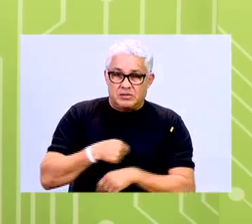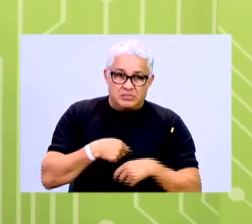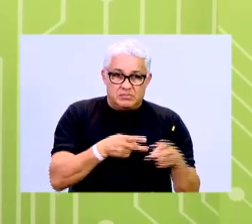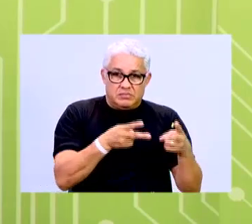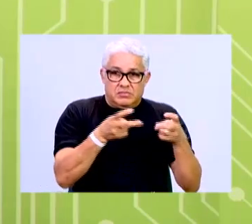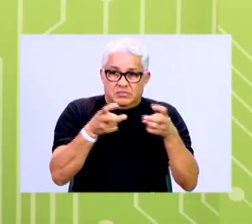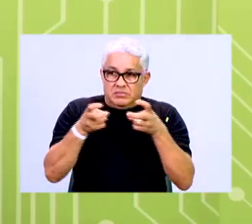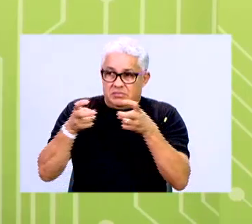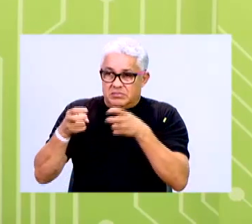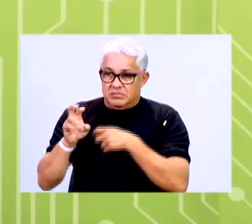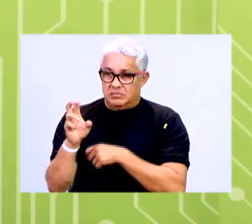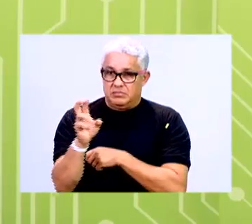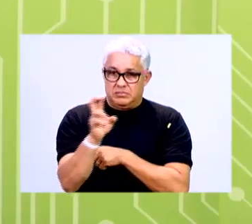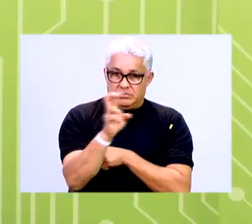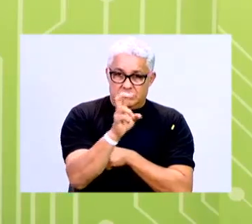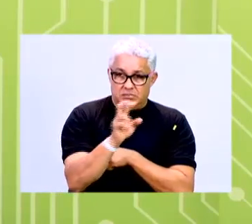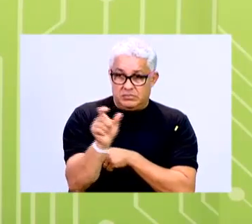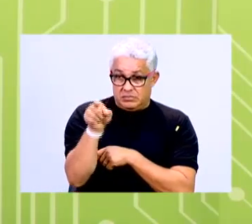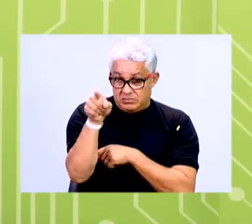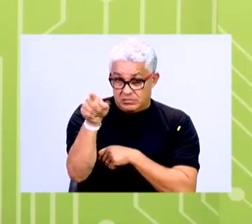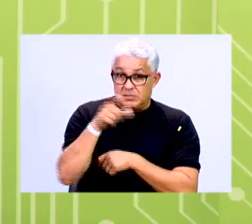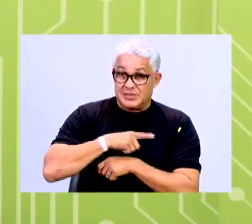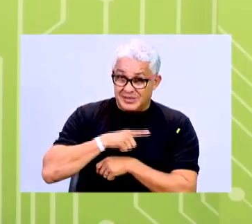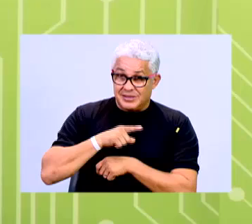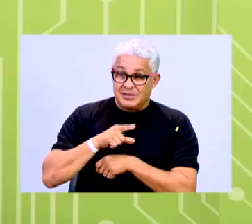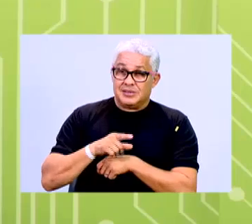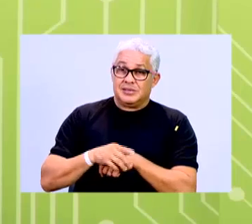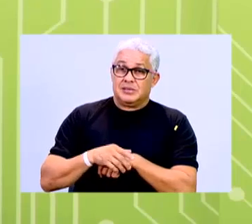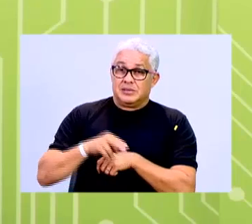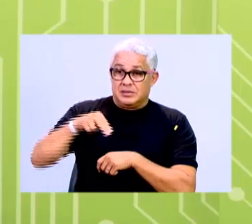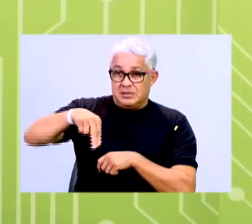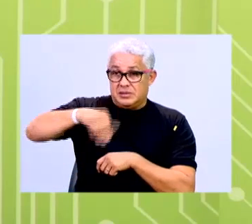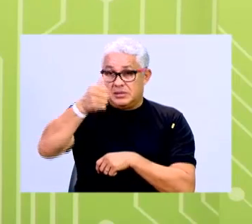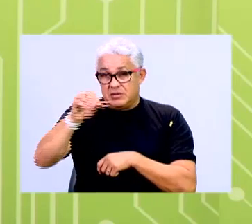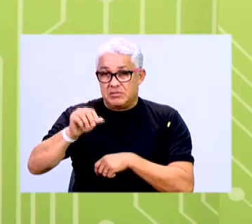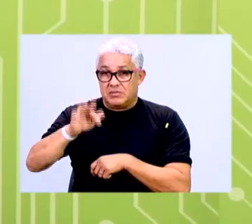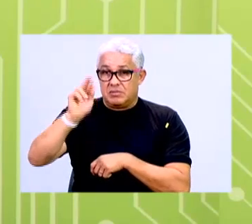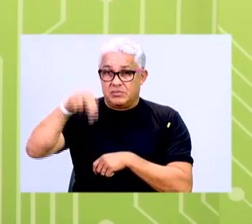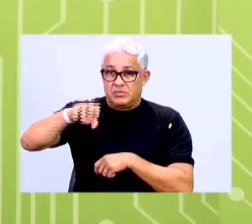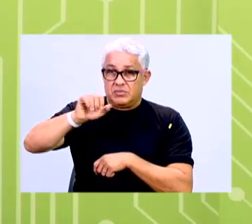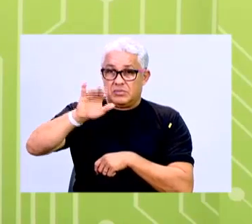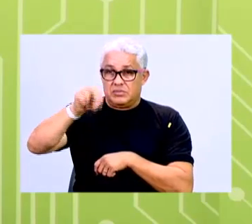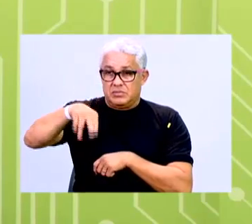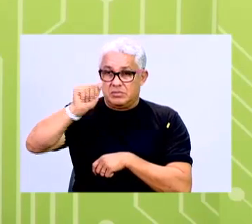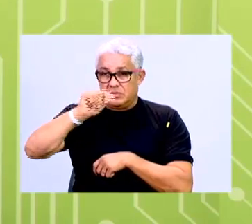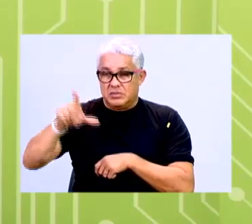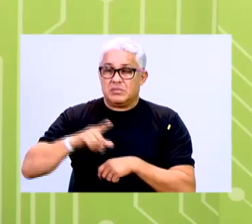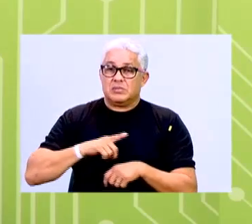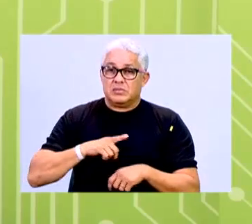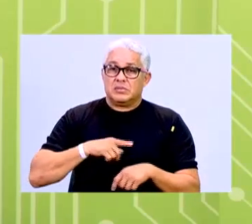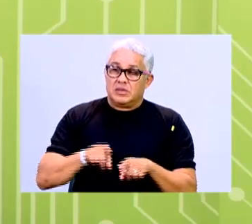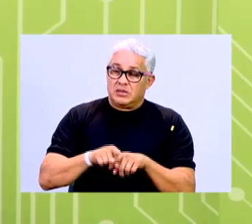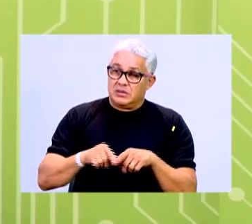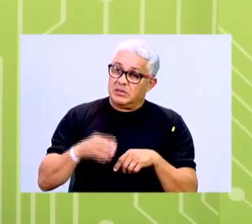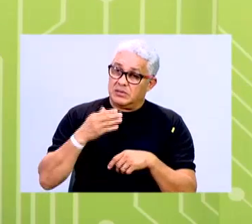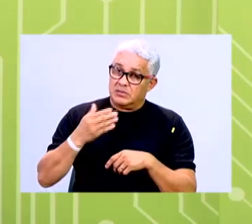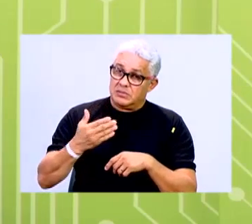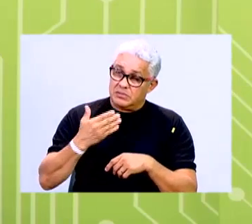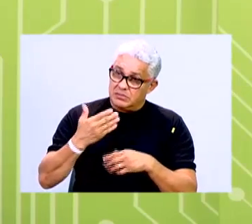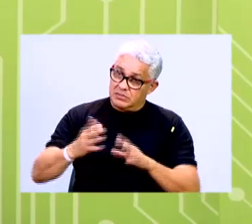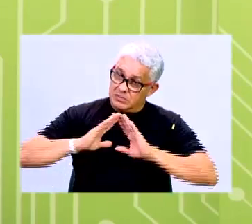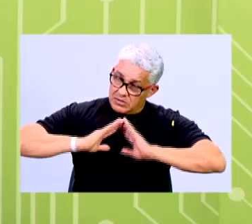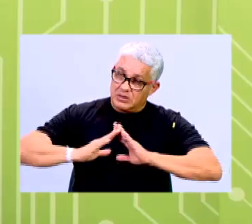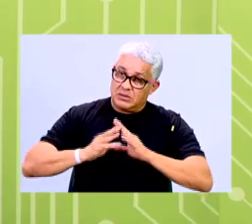observando que, se ele dispõe desses requisitos não funcionais, que ele está me solicitando